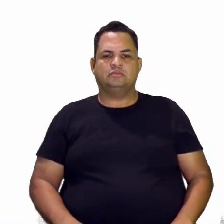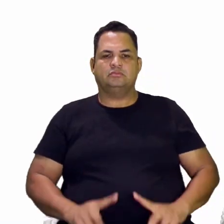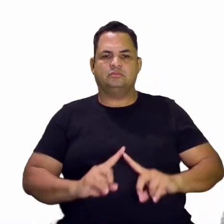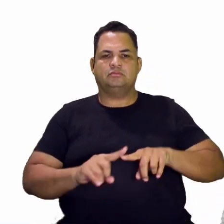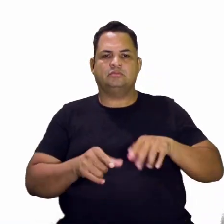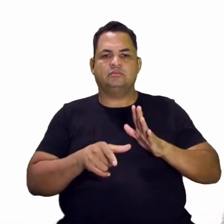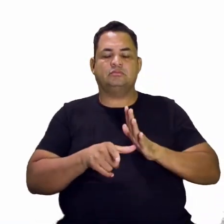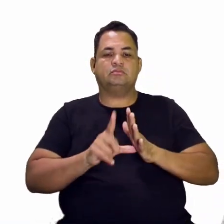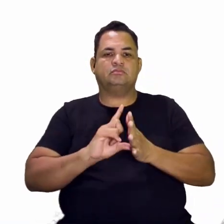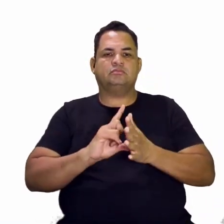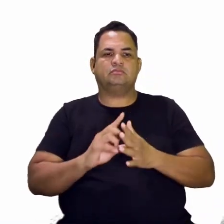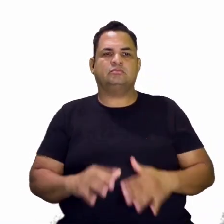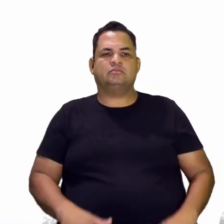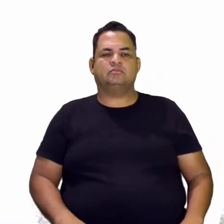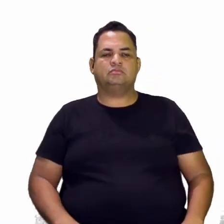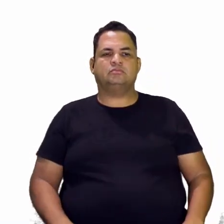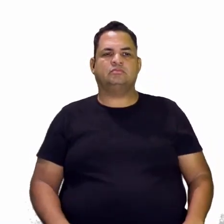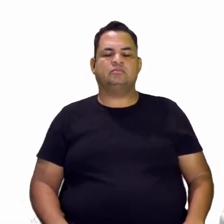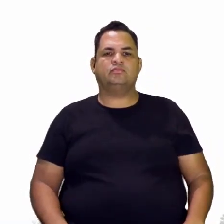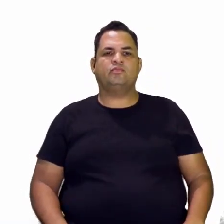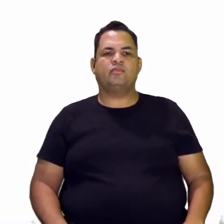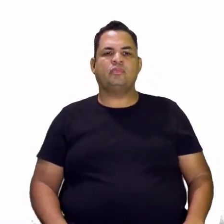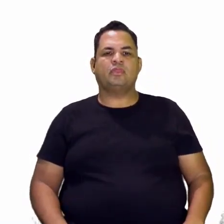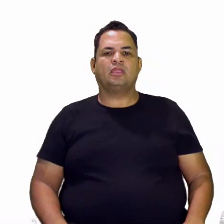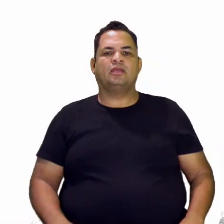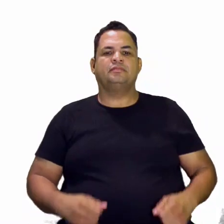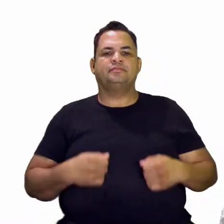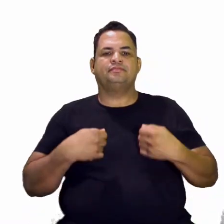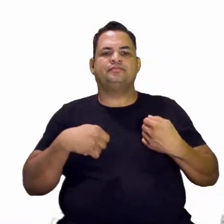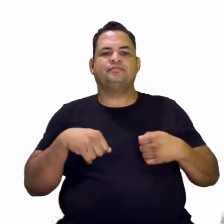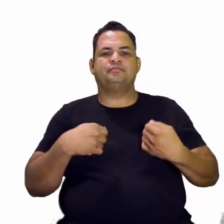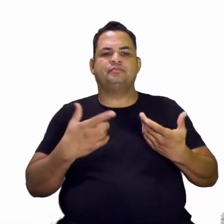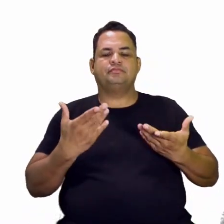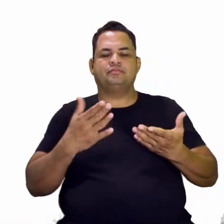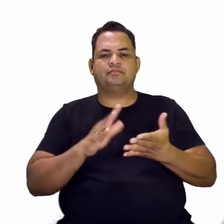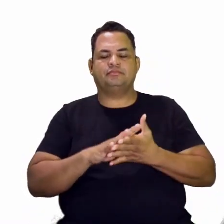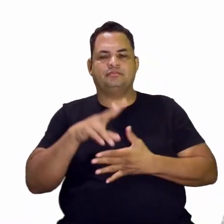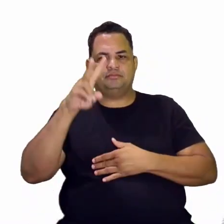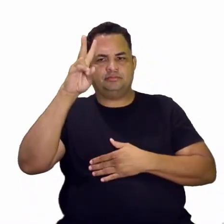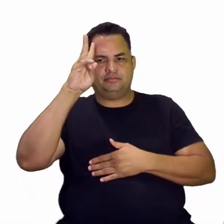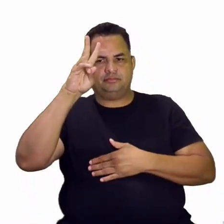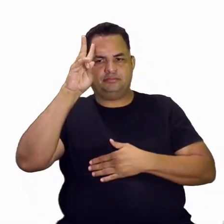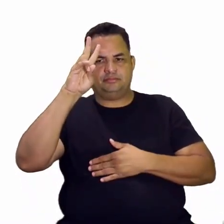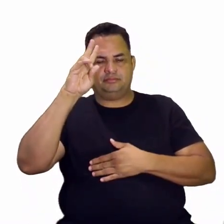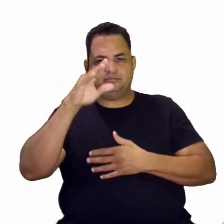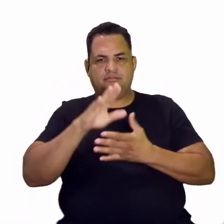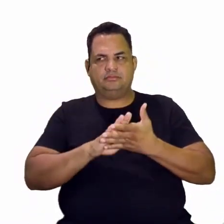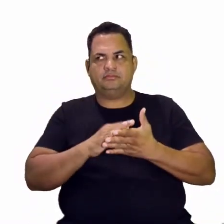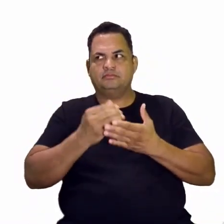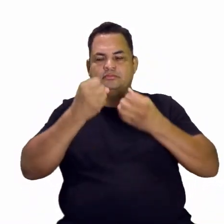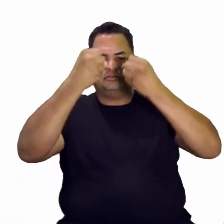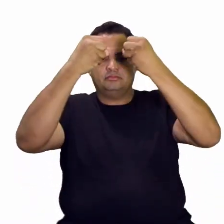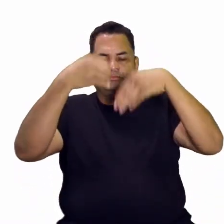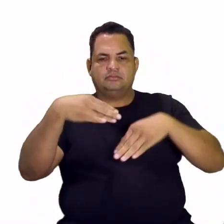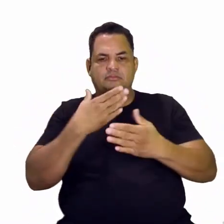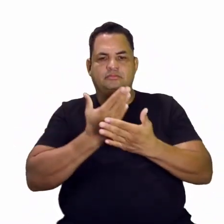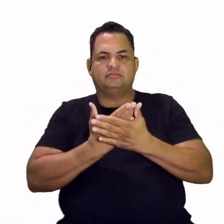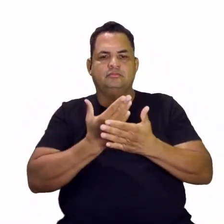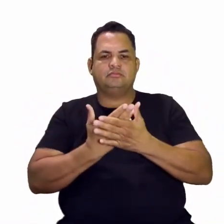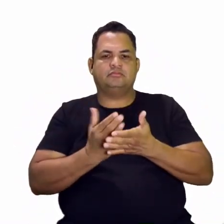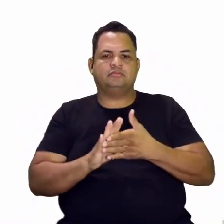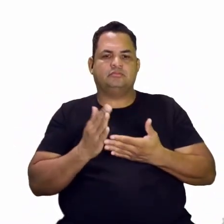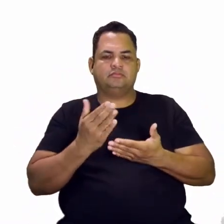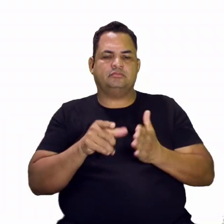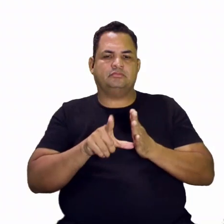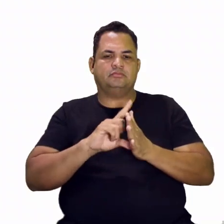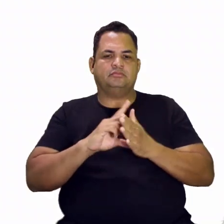Mas antes, nada mais, nada menos que a gente precisa lembrar de um ponto que nós tratamos na aula anterior. Vocês